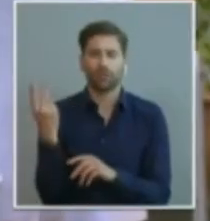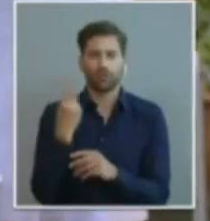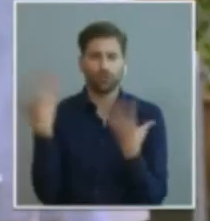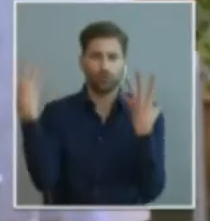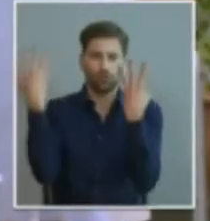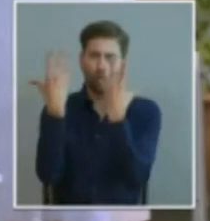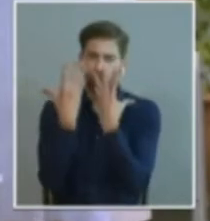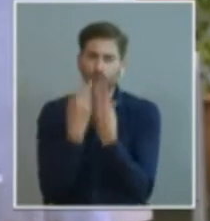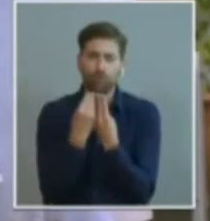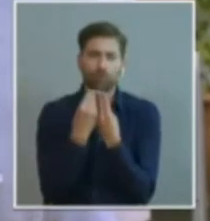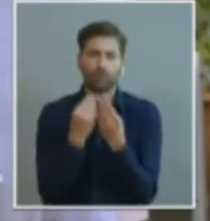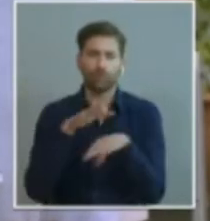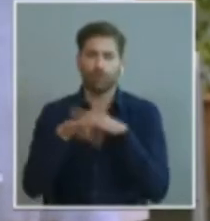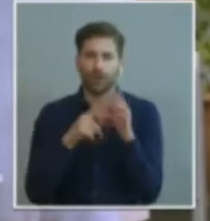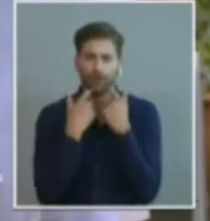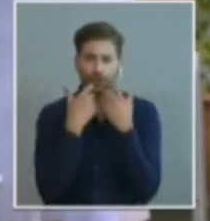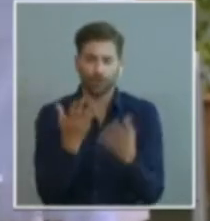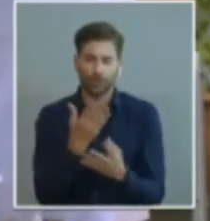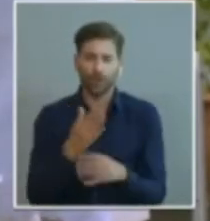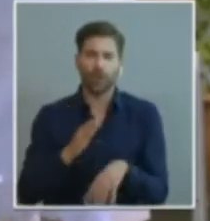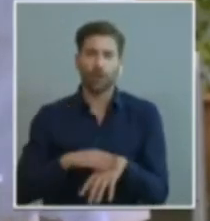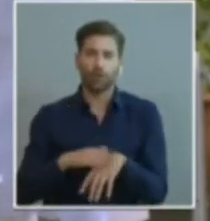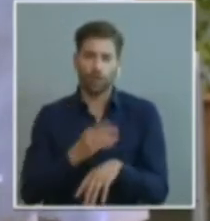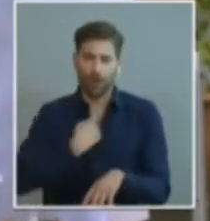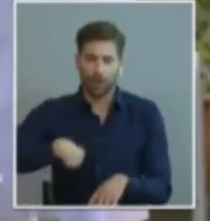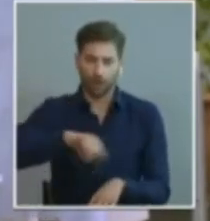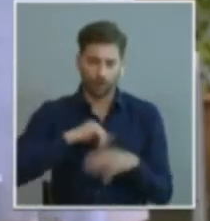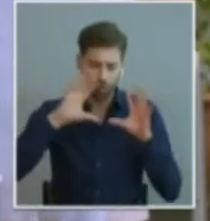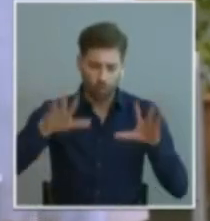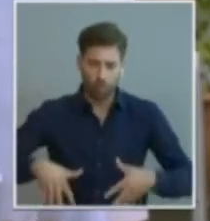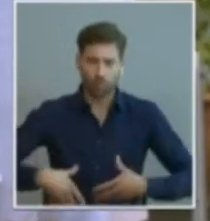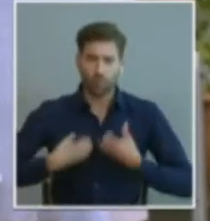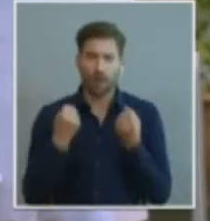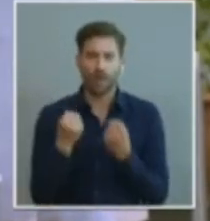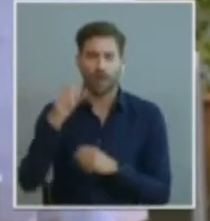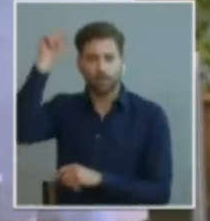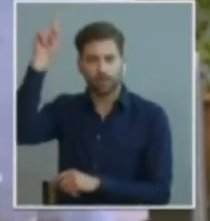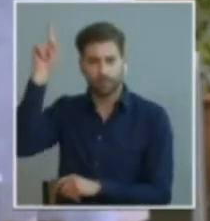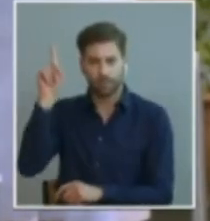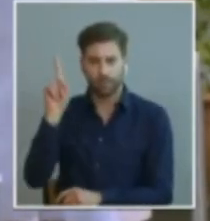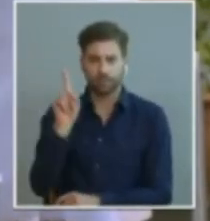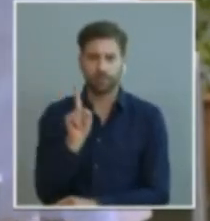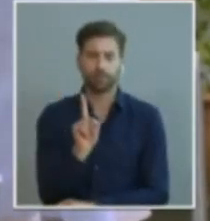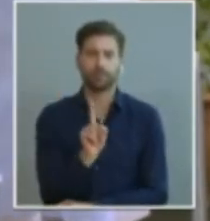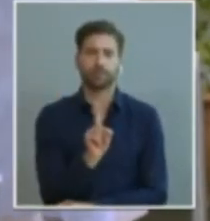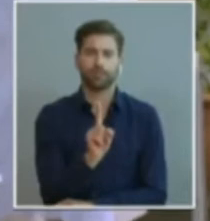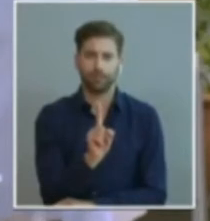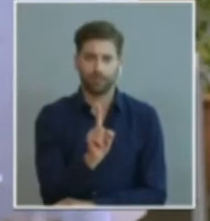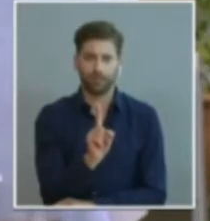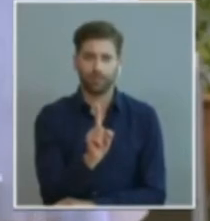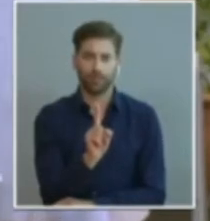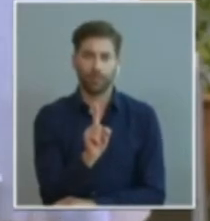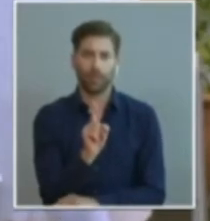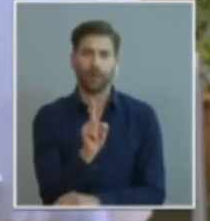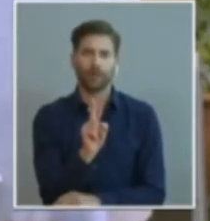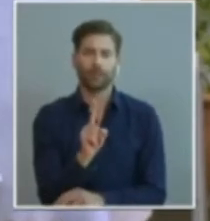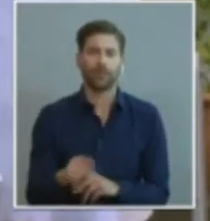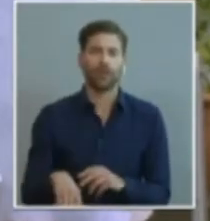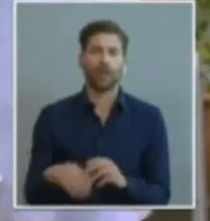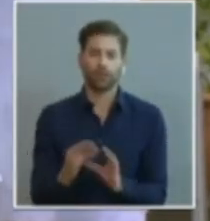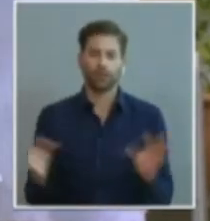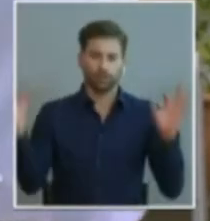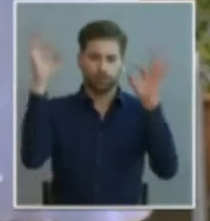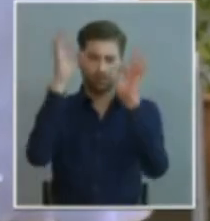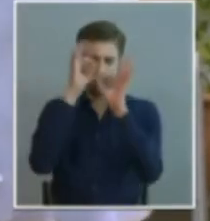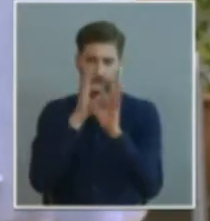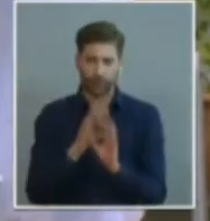feitas. Por nós, homens, para nossa salvação, desceu do céu. Renou pelo Espírito Santo,